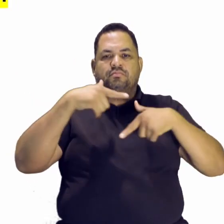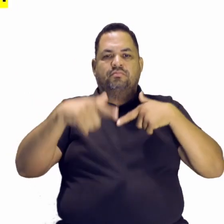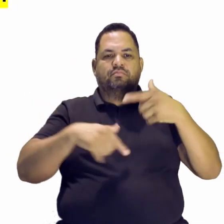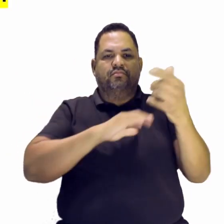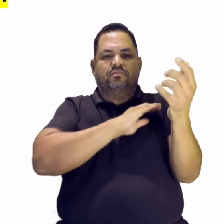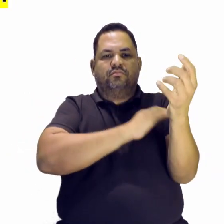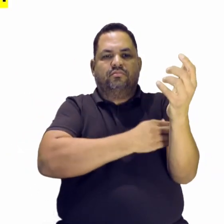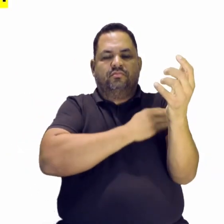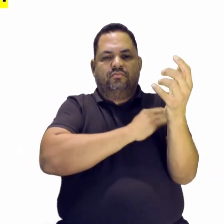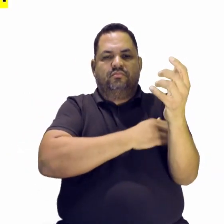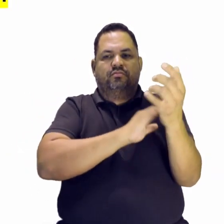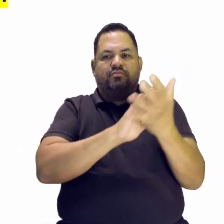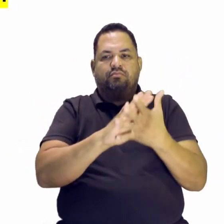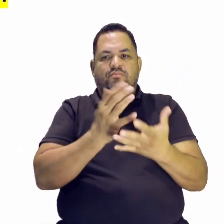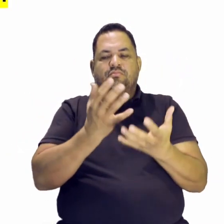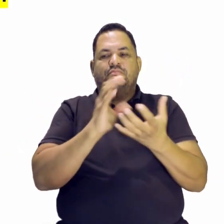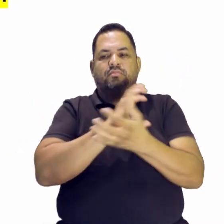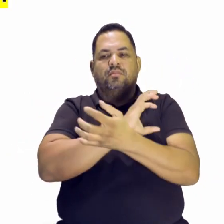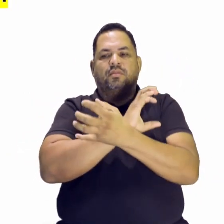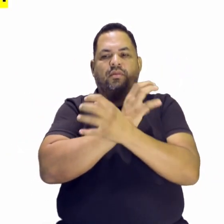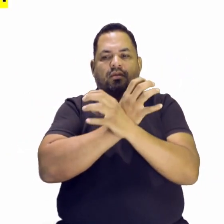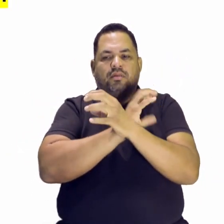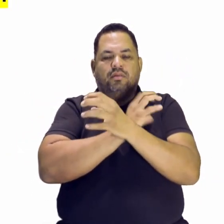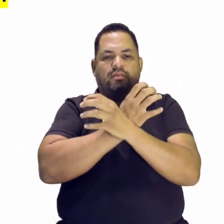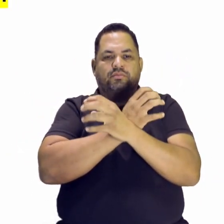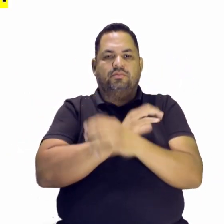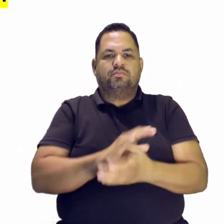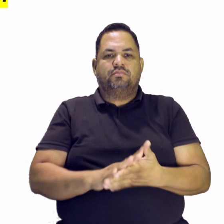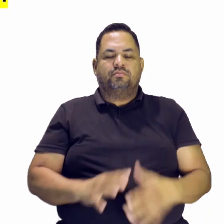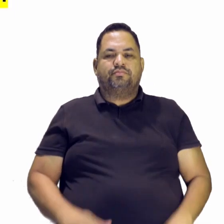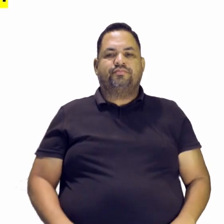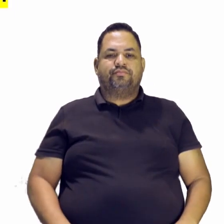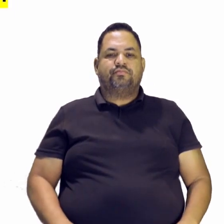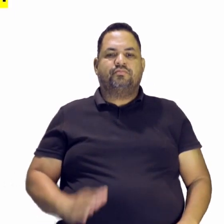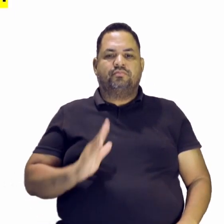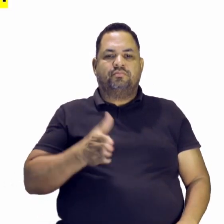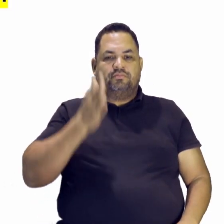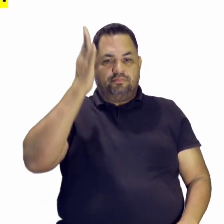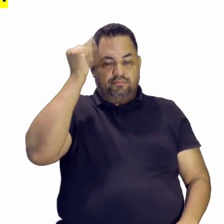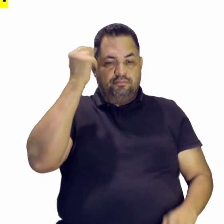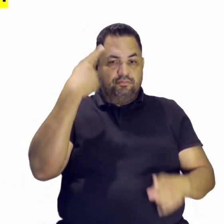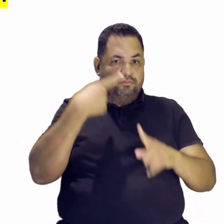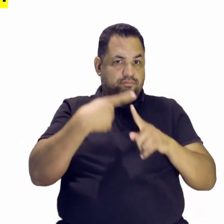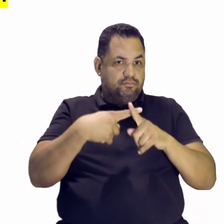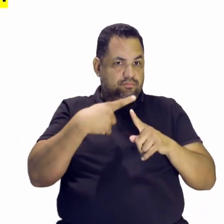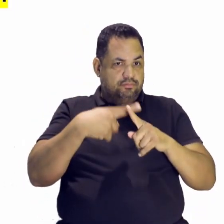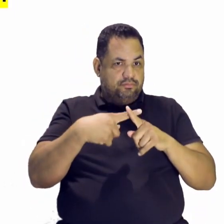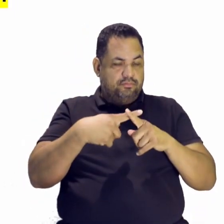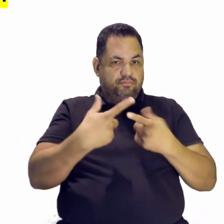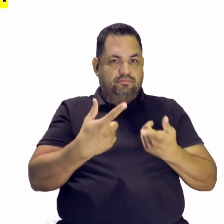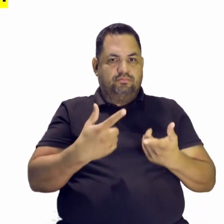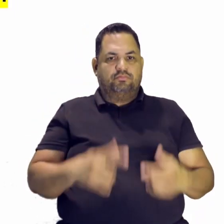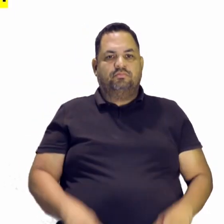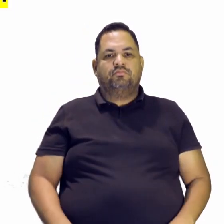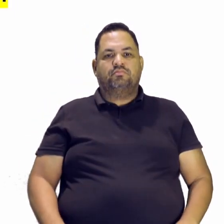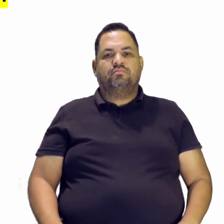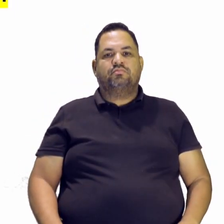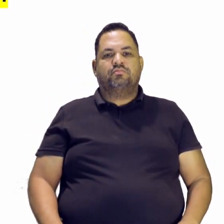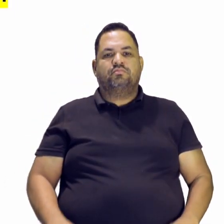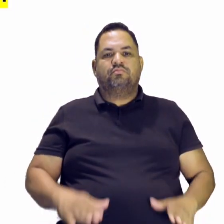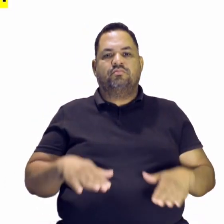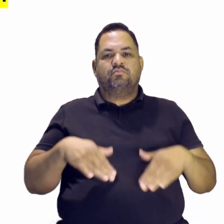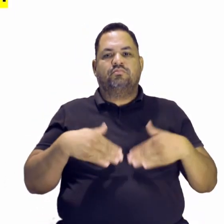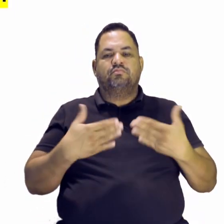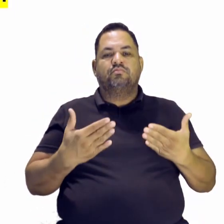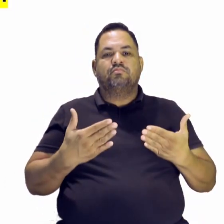funcionais do músculo esquelético, que a gente já sabe por quê, que é esse nome, a alegação de